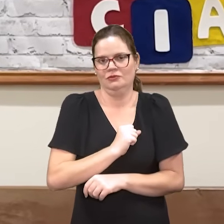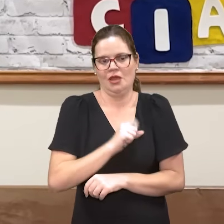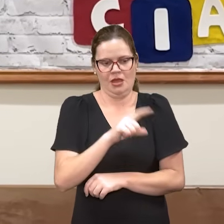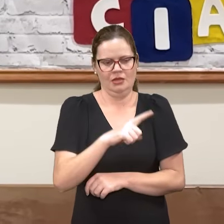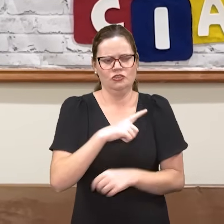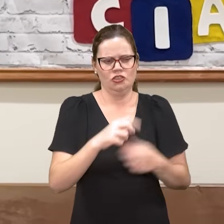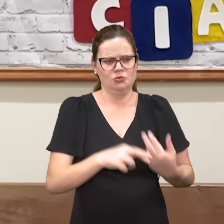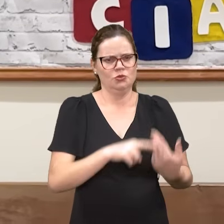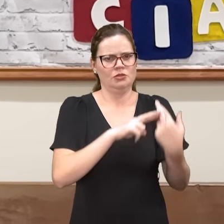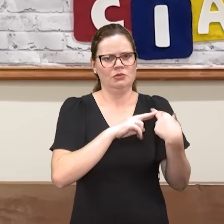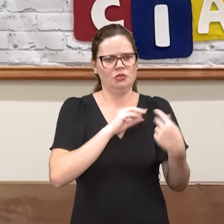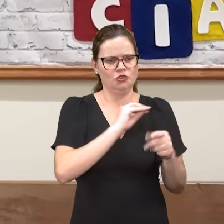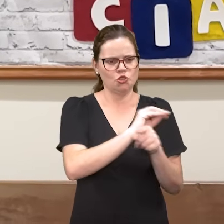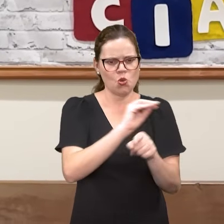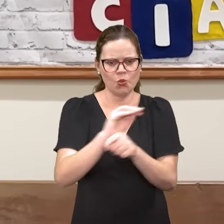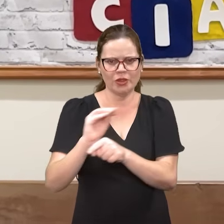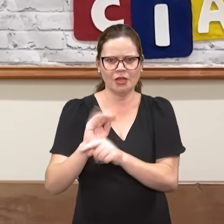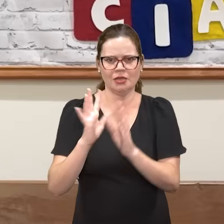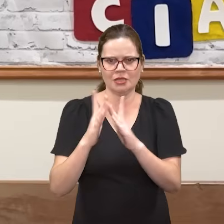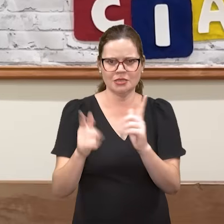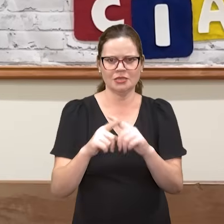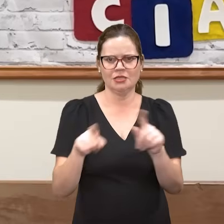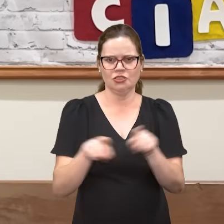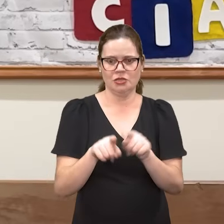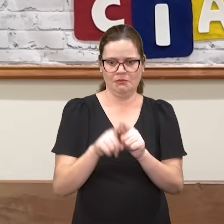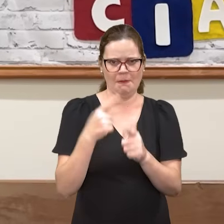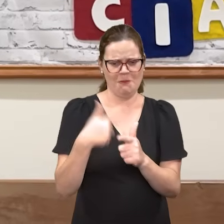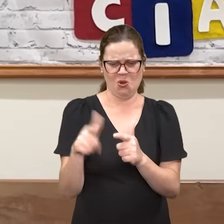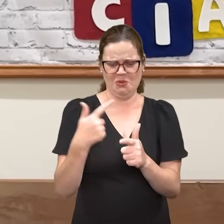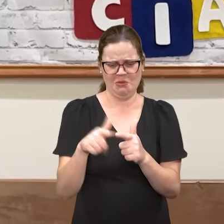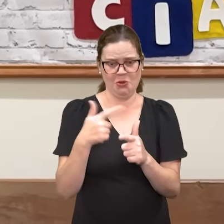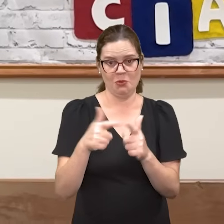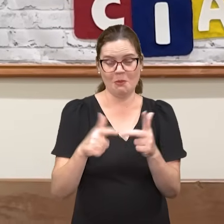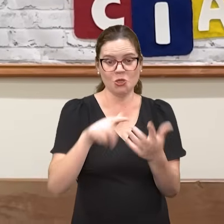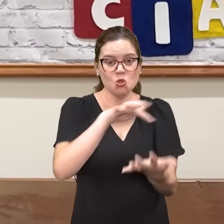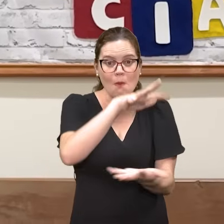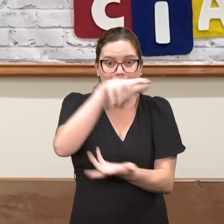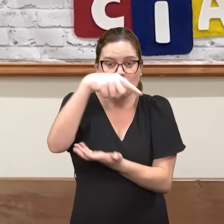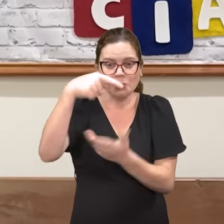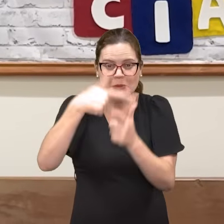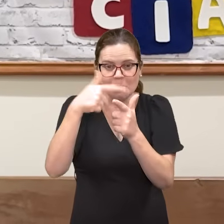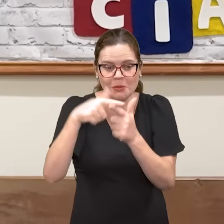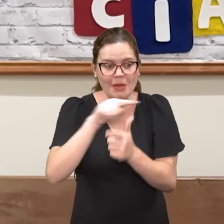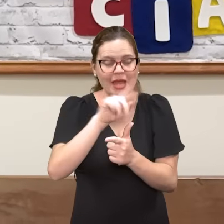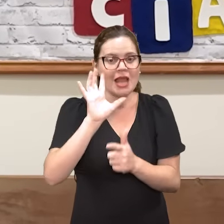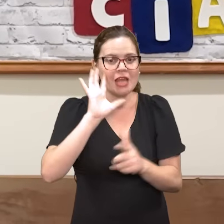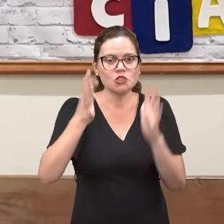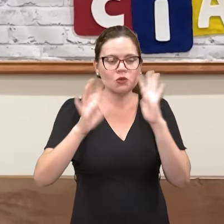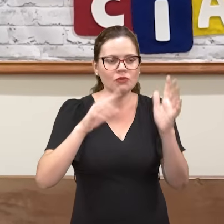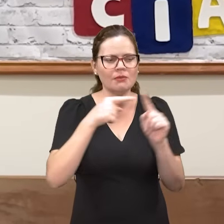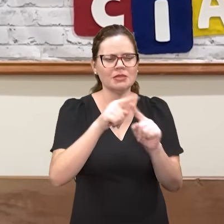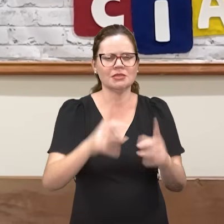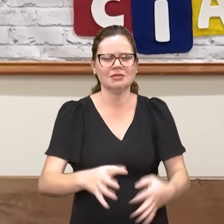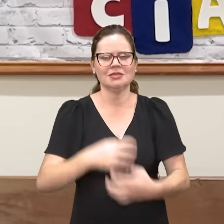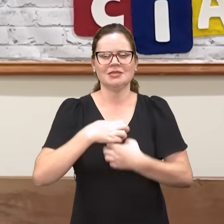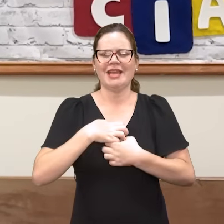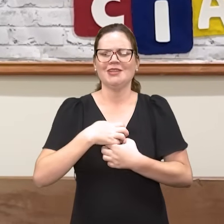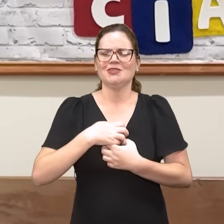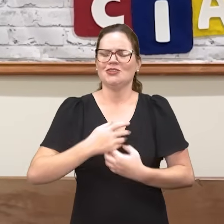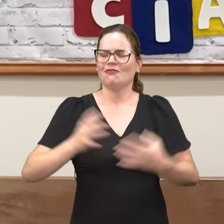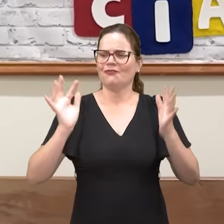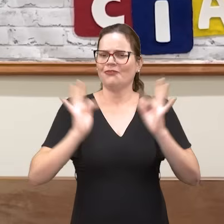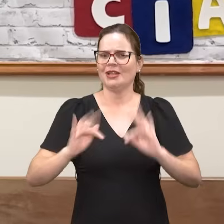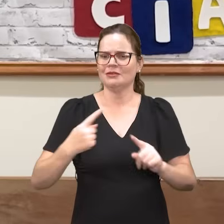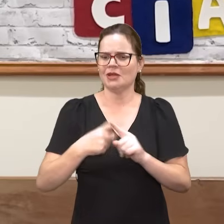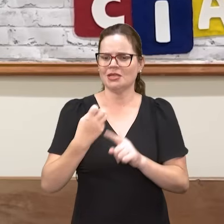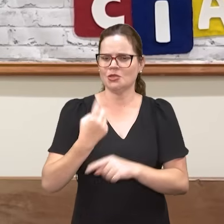tinha a responsabilidade de cuidar das igrejas e dos problemas que apareciam no mundo inteiro, ele se alegrava com uma vida que se